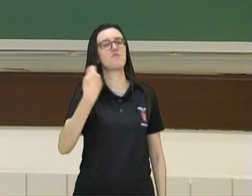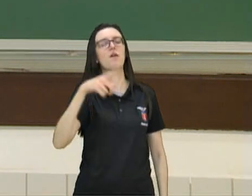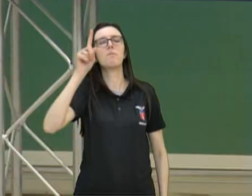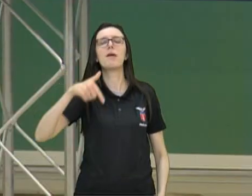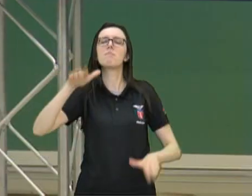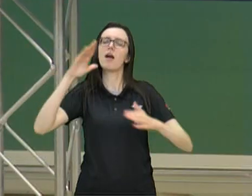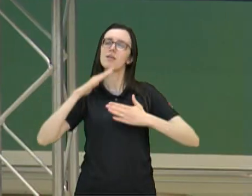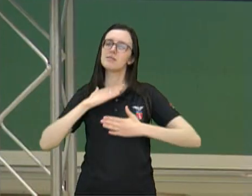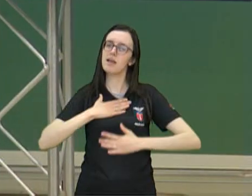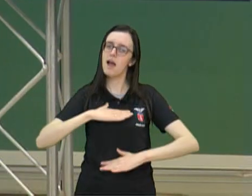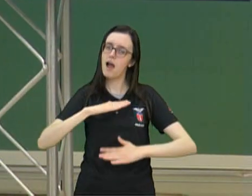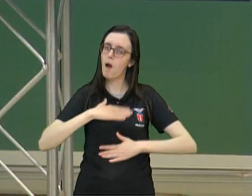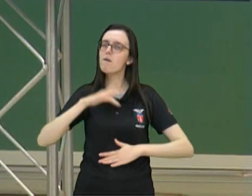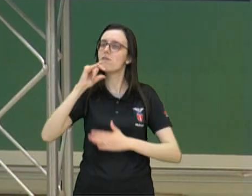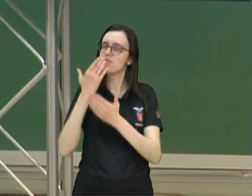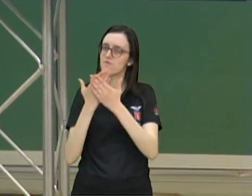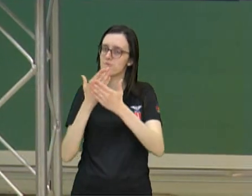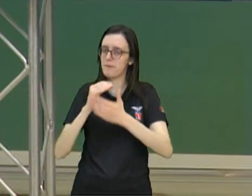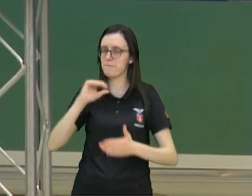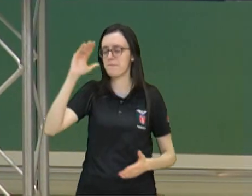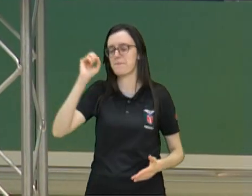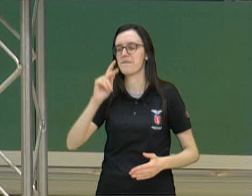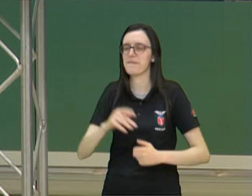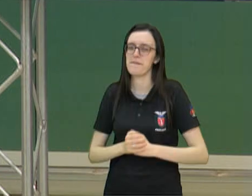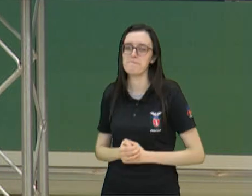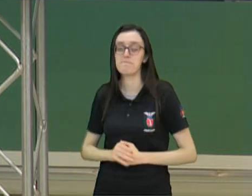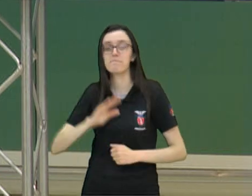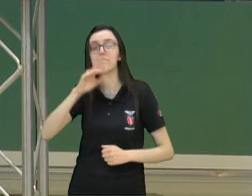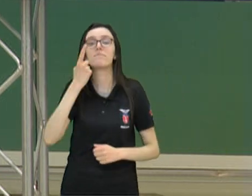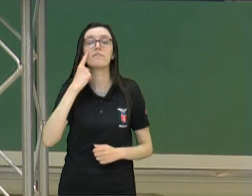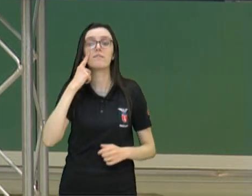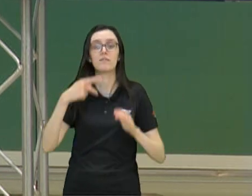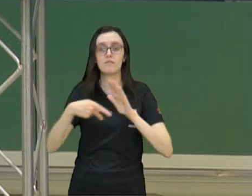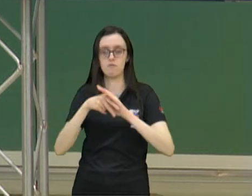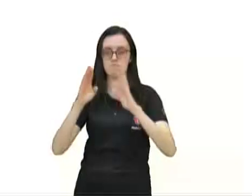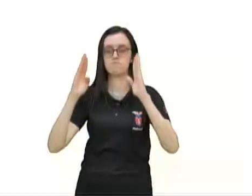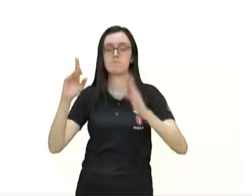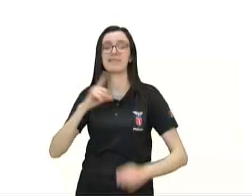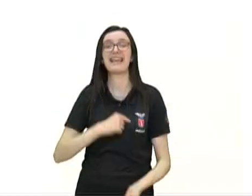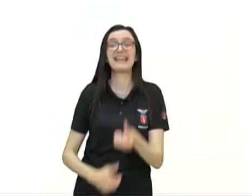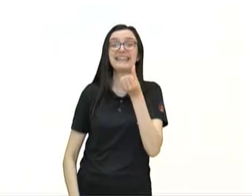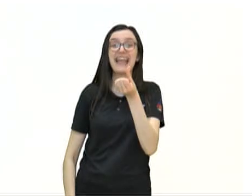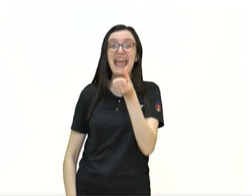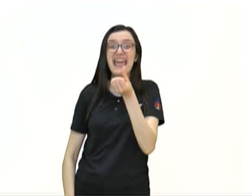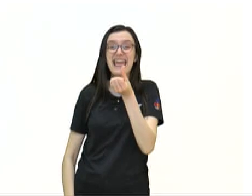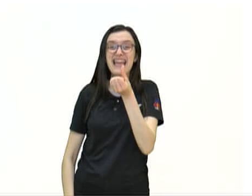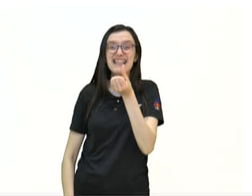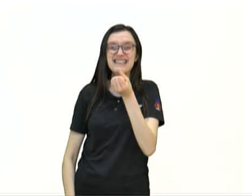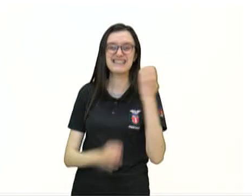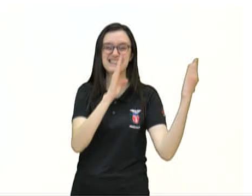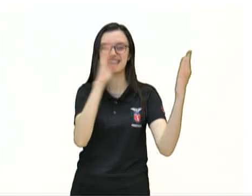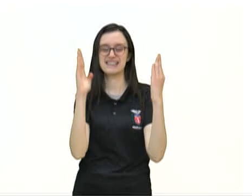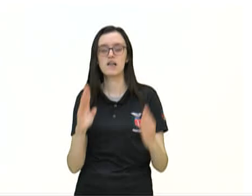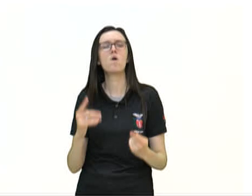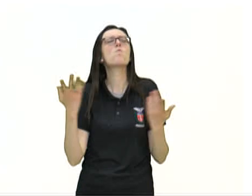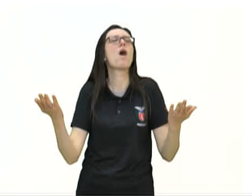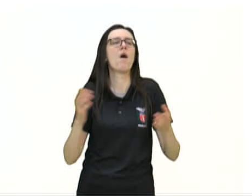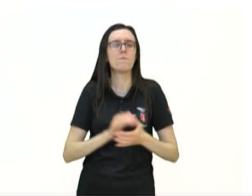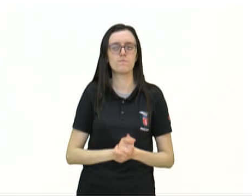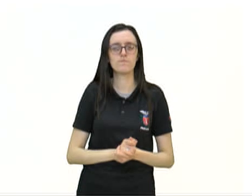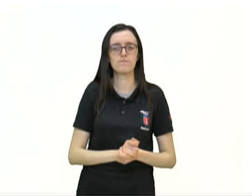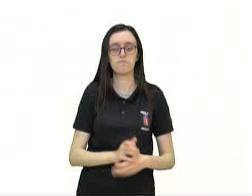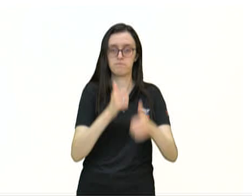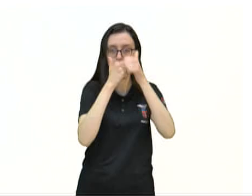mais calma a respeito de tudo isso, tá? Olha só, no modo indicativo nós temos 6 tempos verbais. Quais são esses tempos